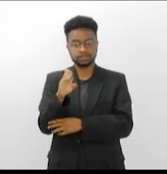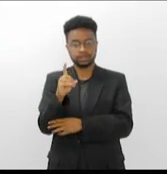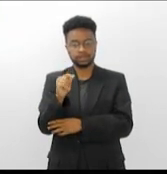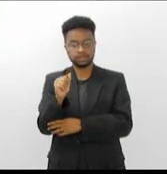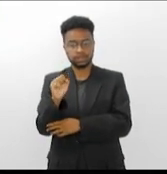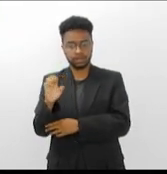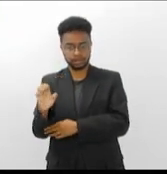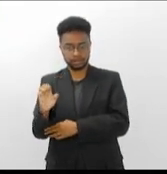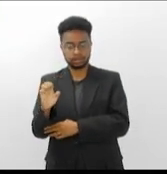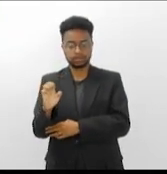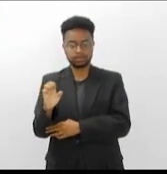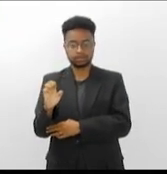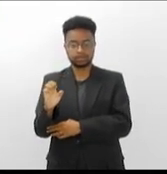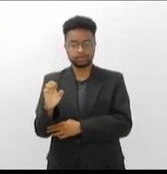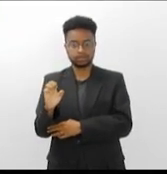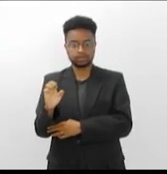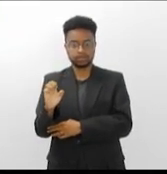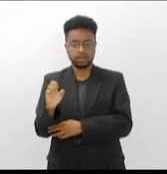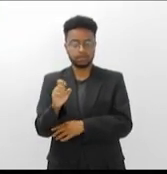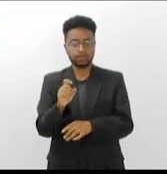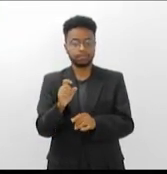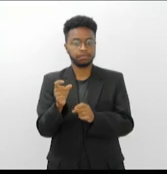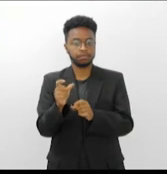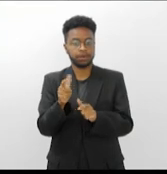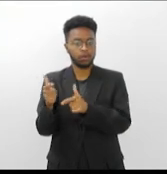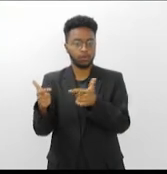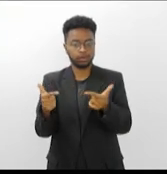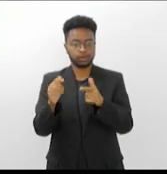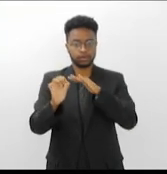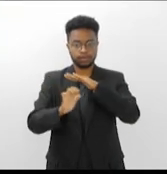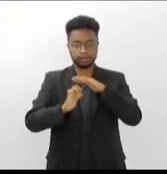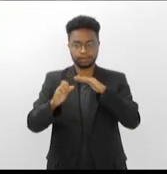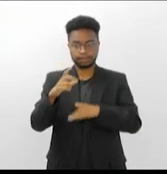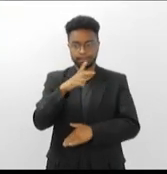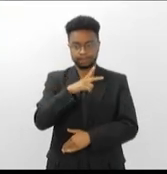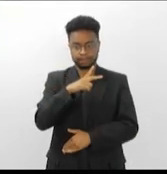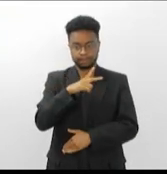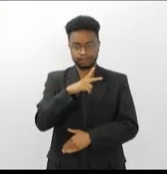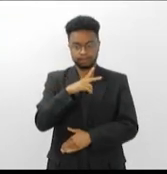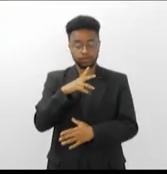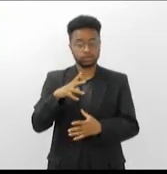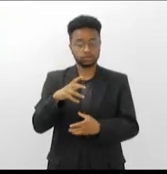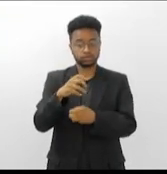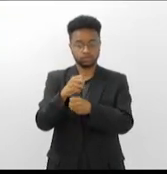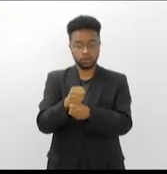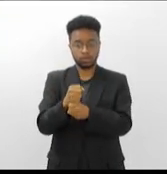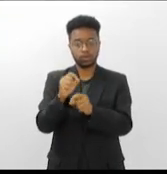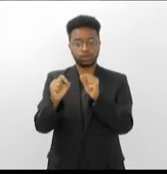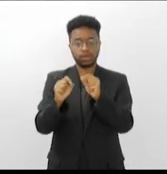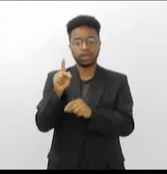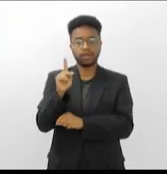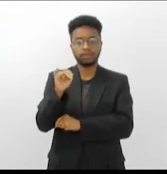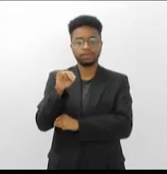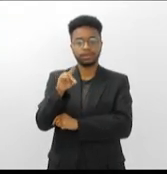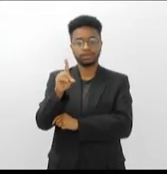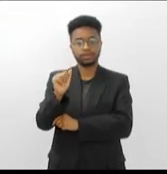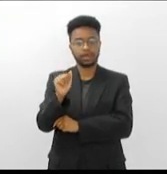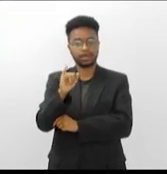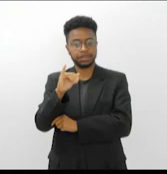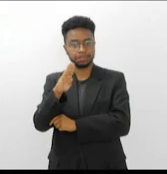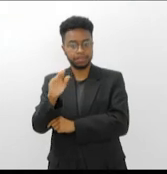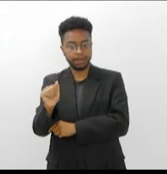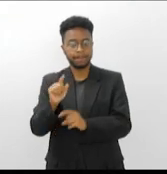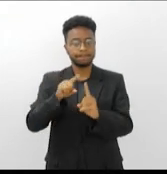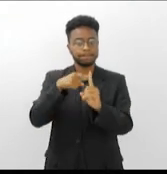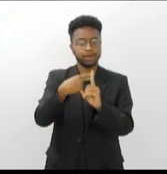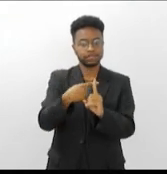de concessionárias privatizadas. É a soma da pindaíba com o destrambelho. De